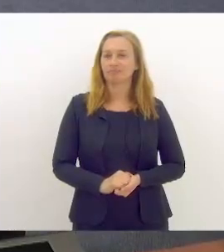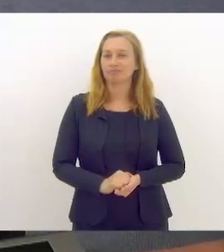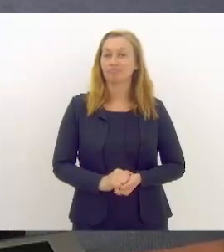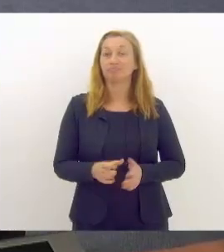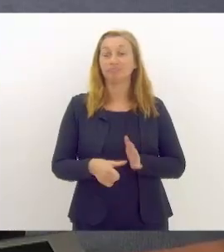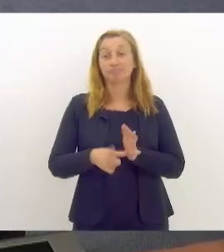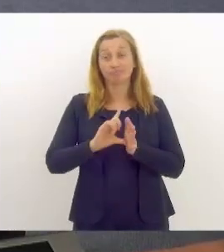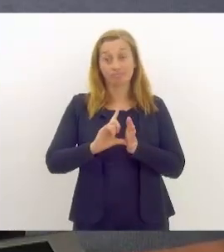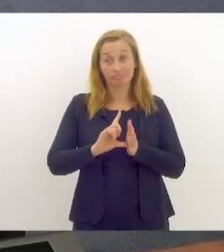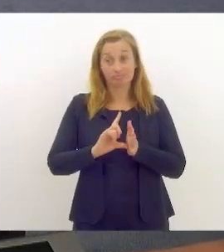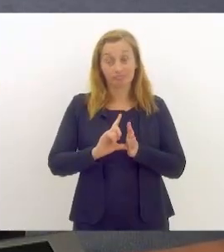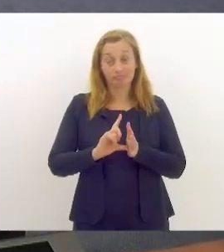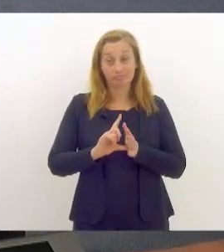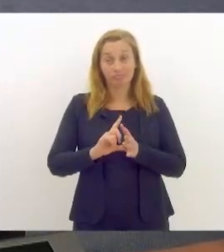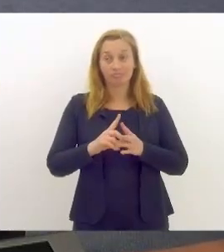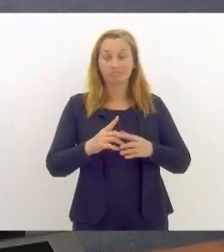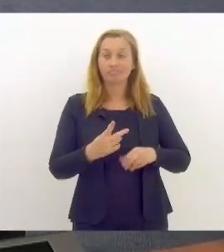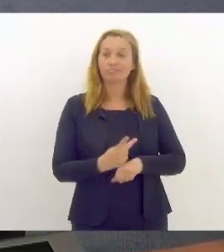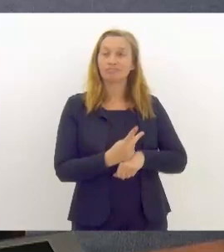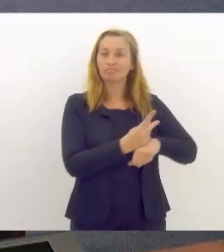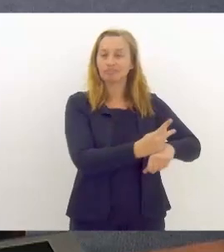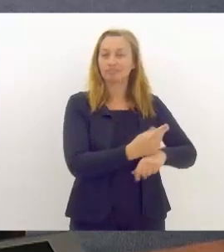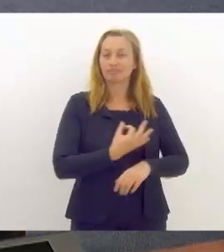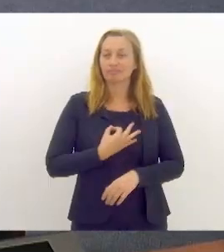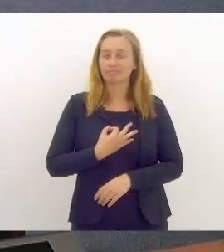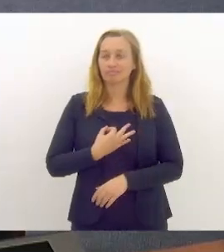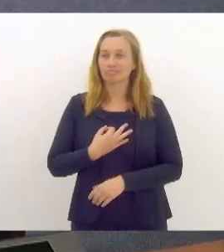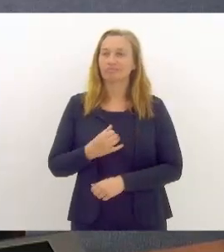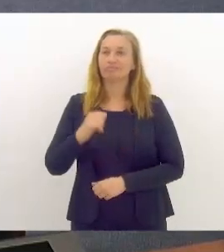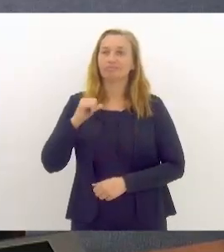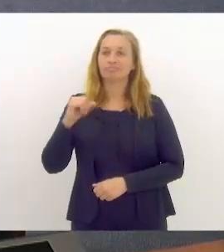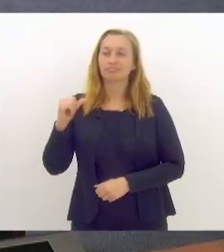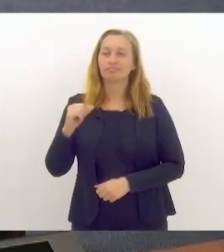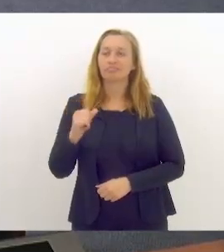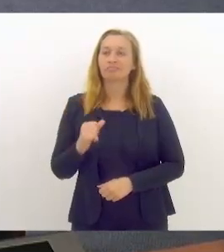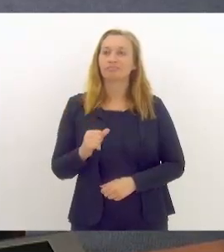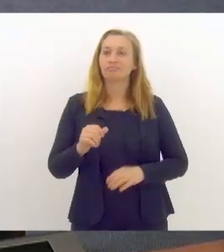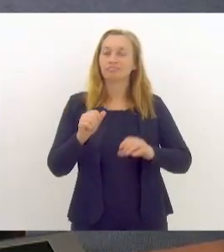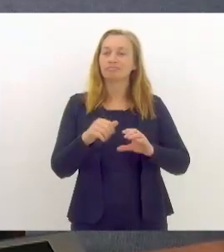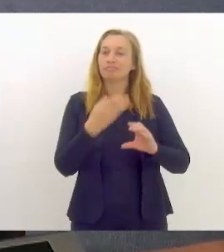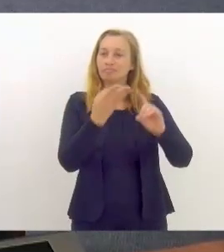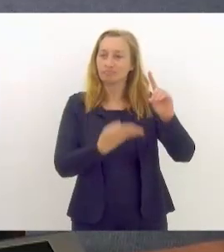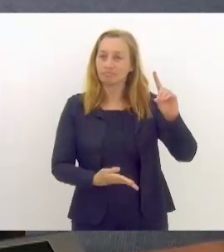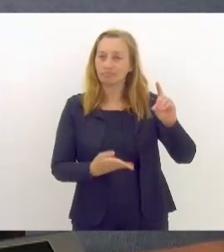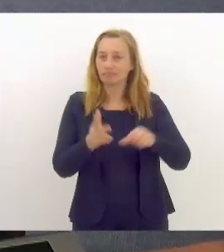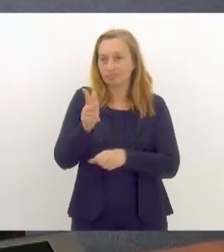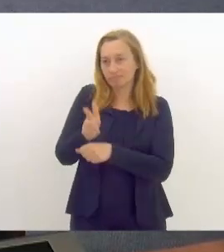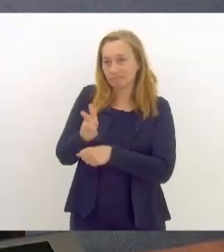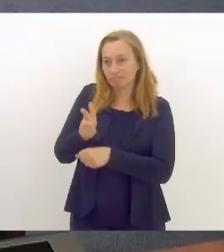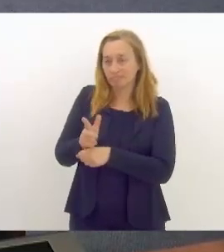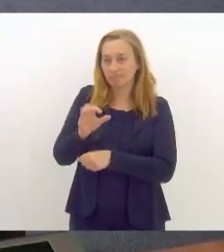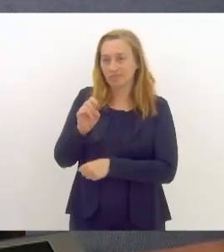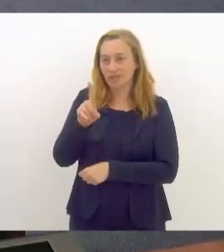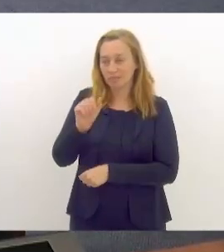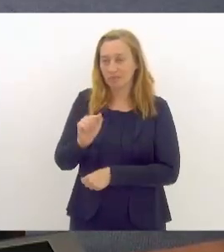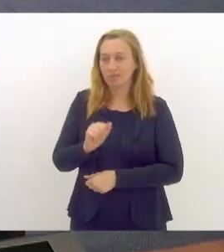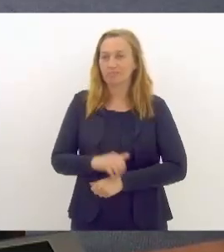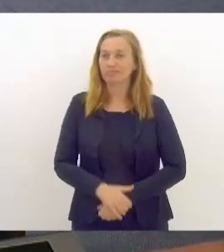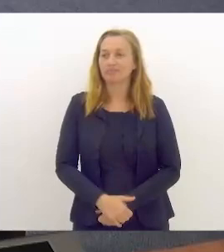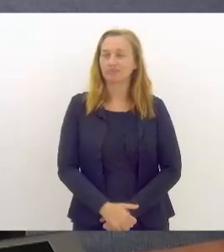antes de passar a entrega das medalhas assistiremos um vídeo em homenagem a Camila farani